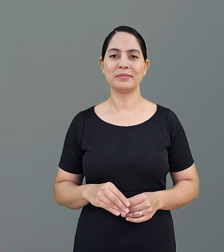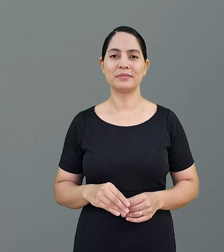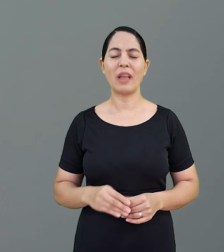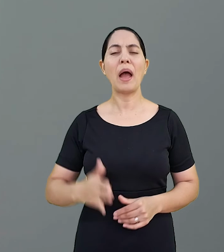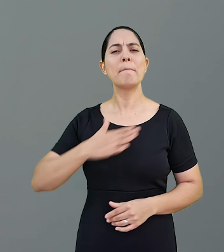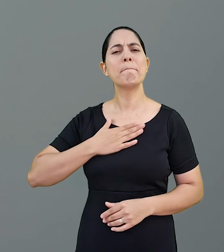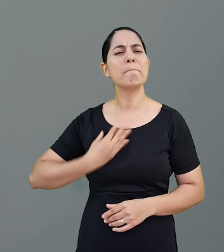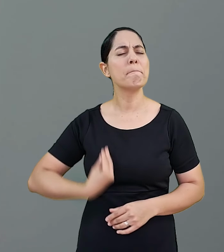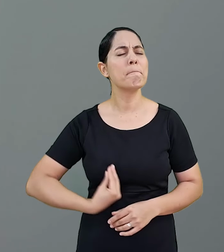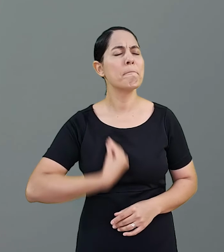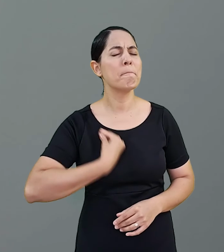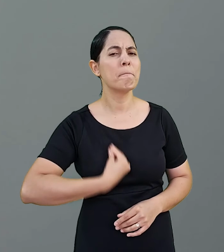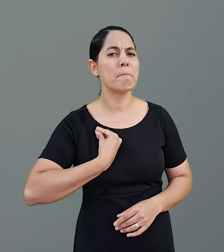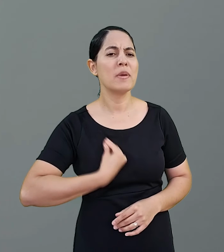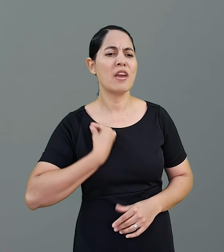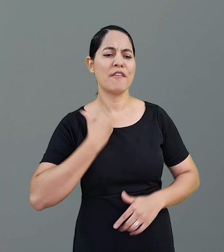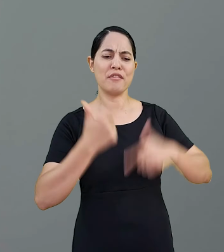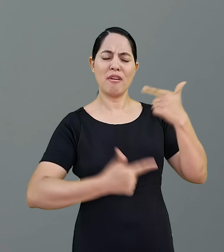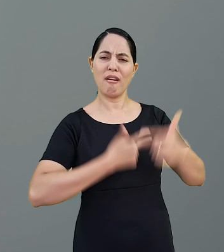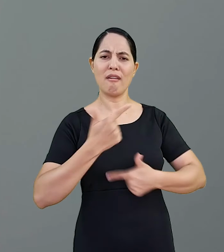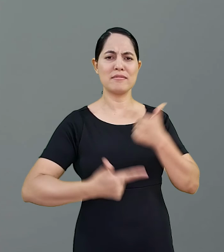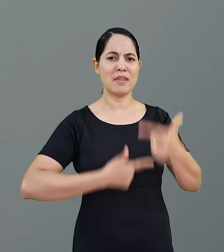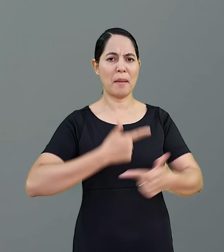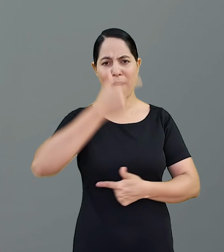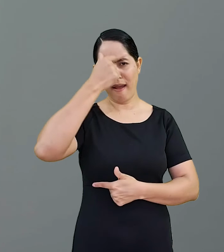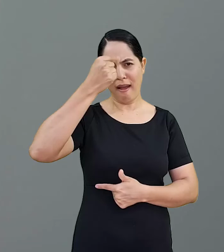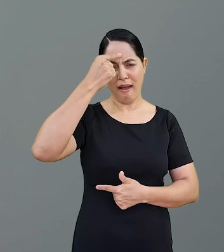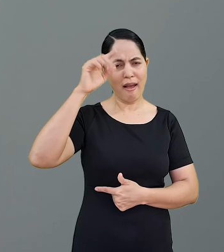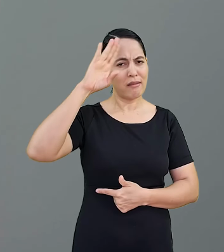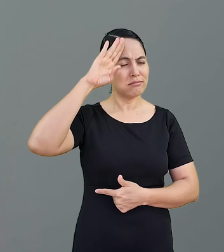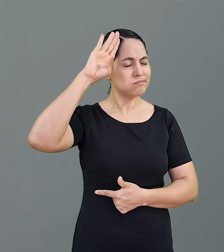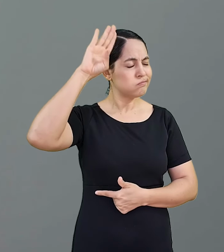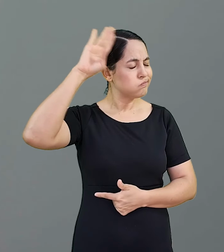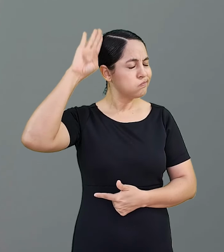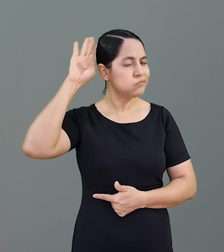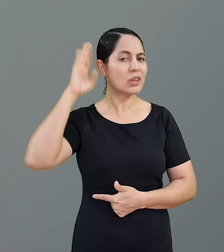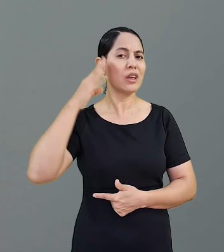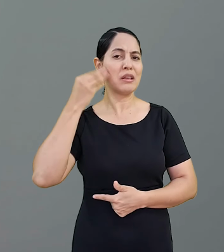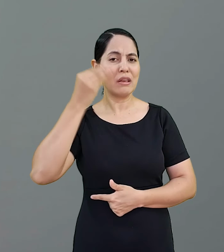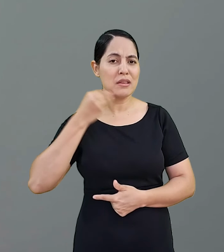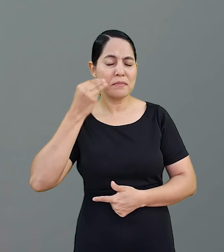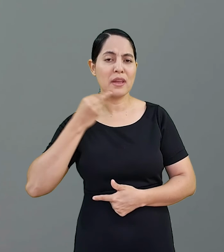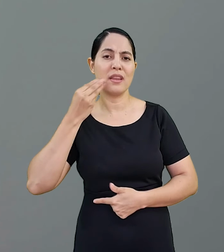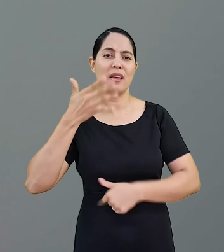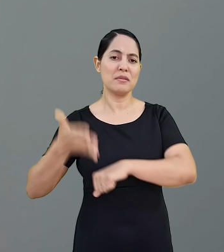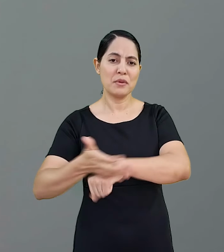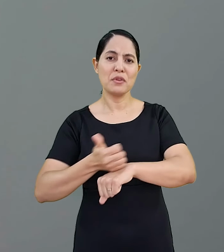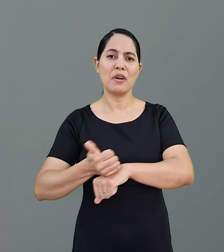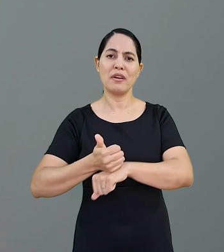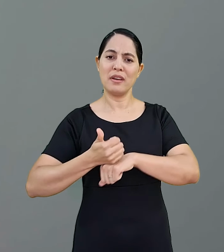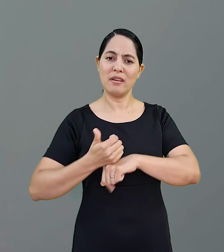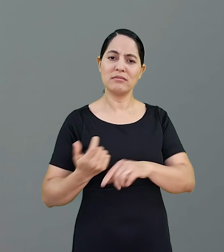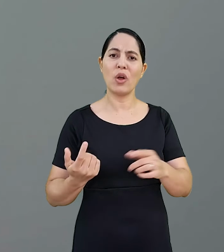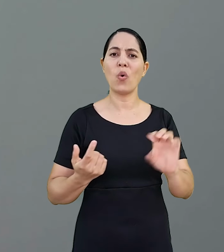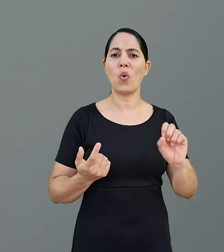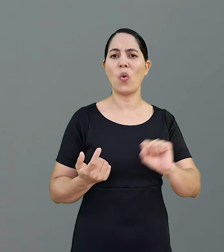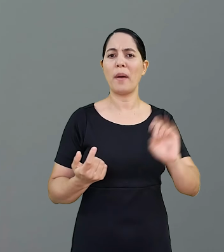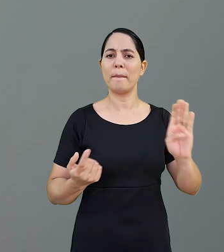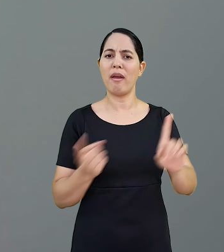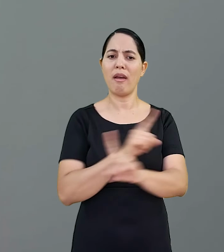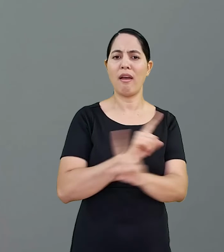A minha vida acadêmica e de profissional, ela sempre foi em paralelo à OAB.